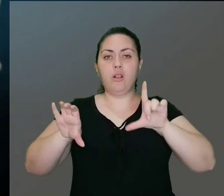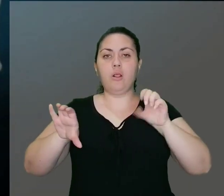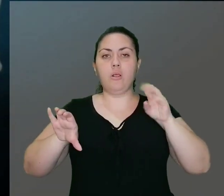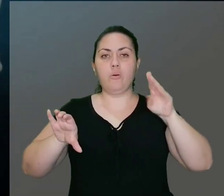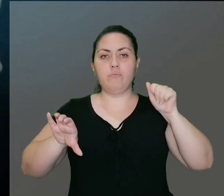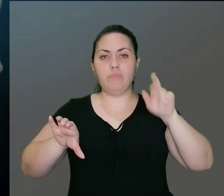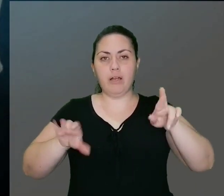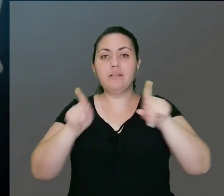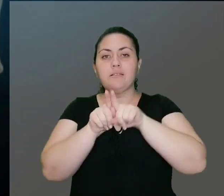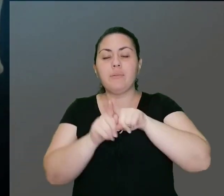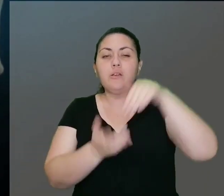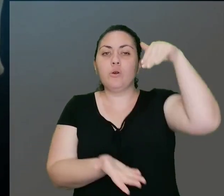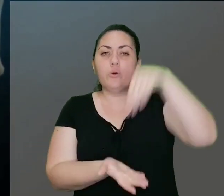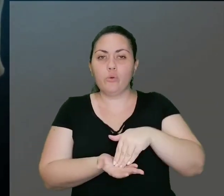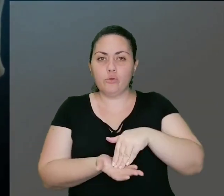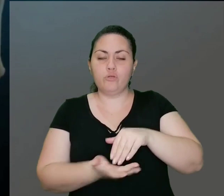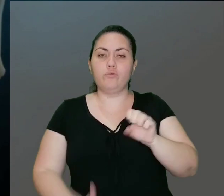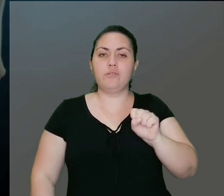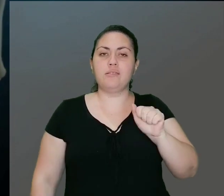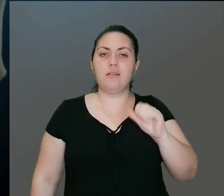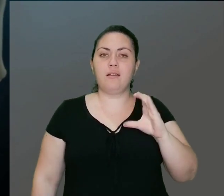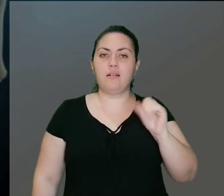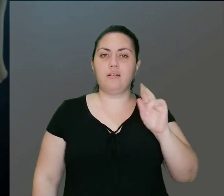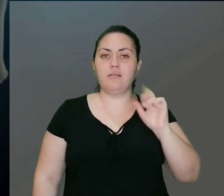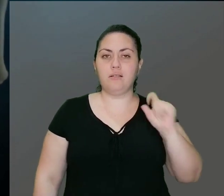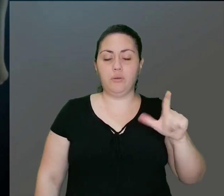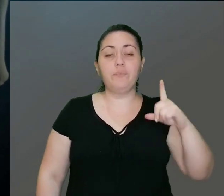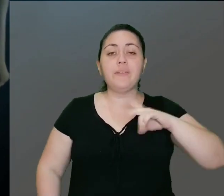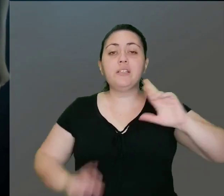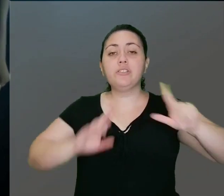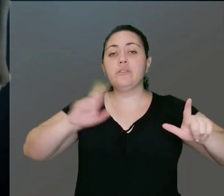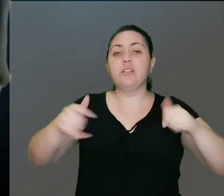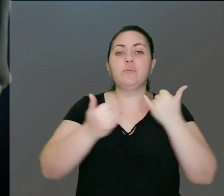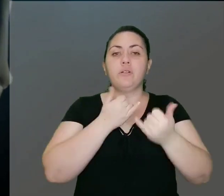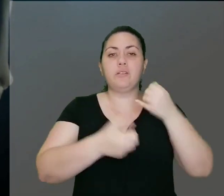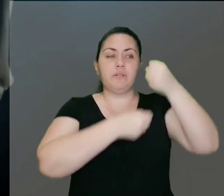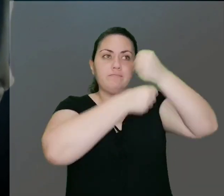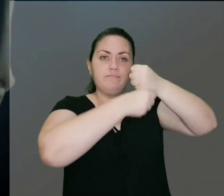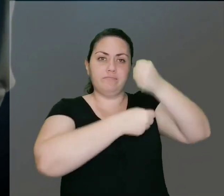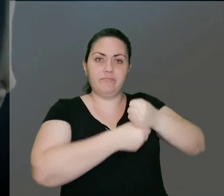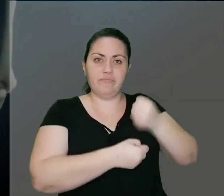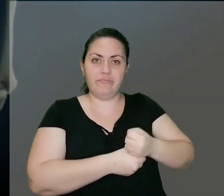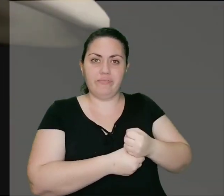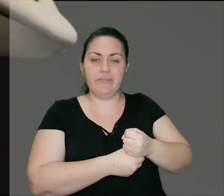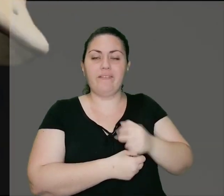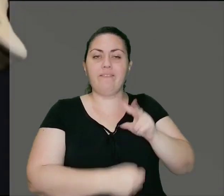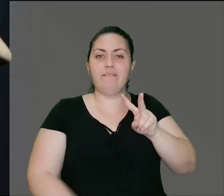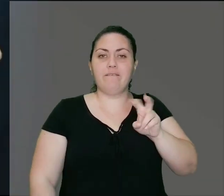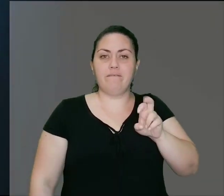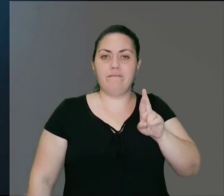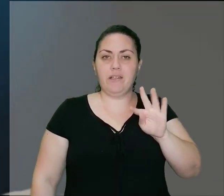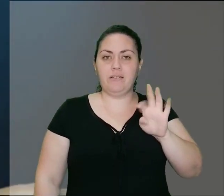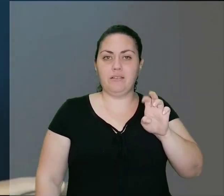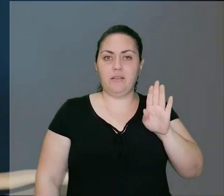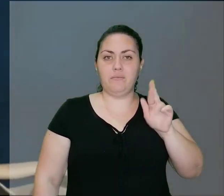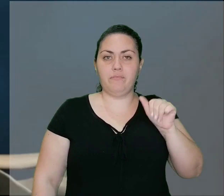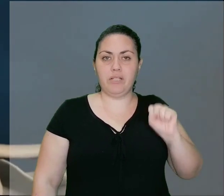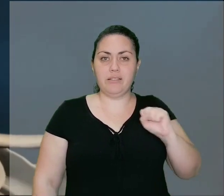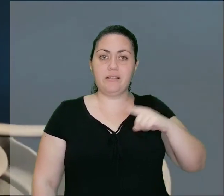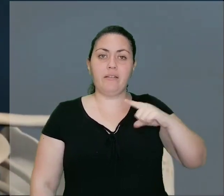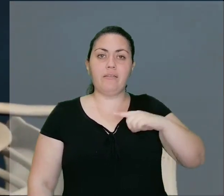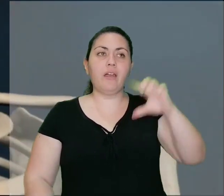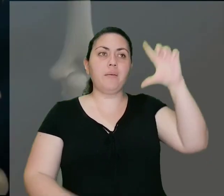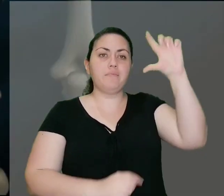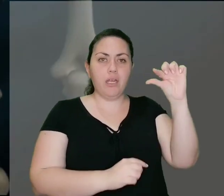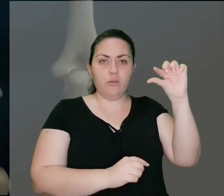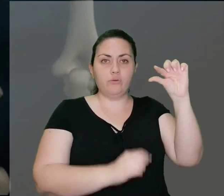vértebras possuem diferenças entre si. Por exemplo, as vértebras cervicais são menores, mais delicadas e rotacionam mais.